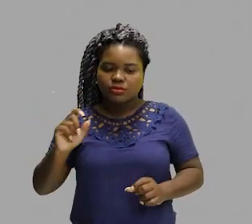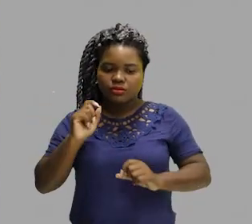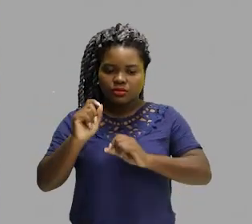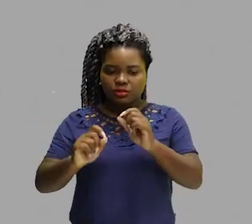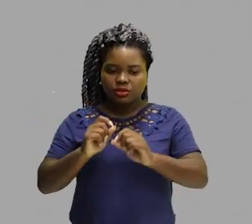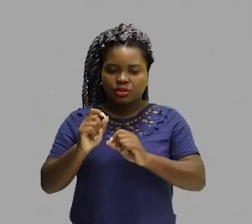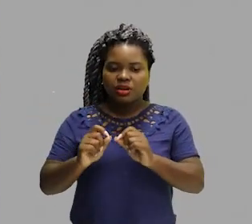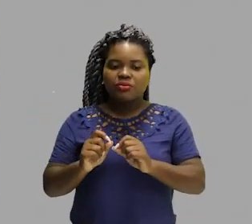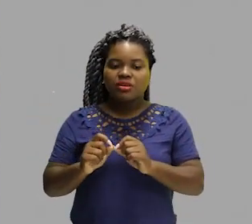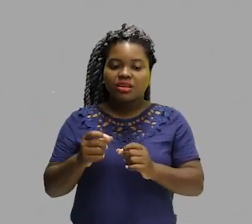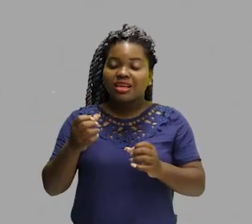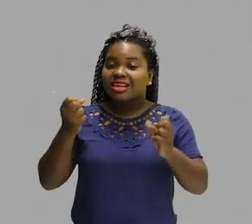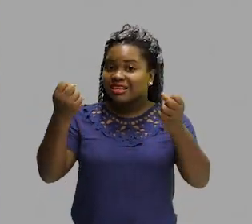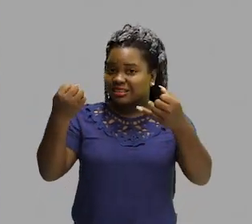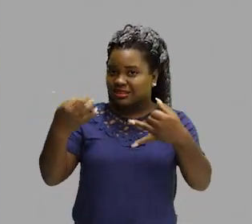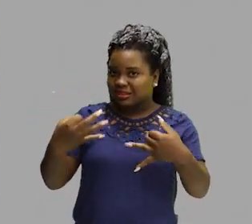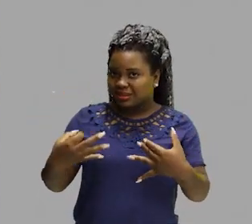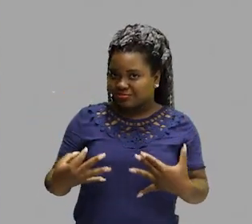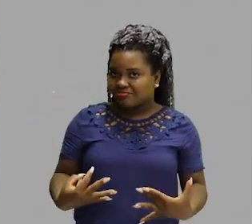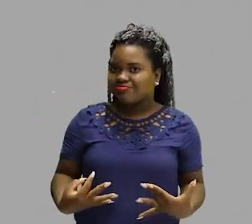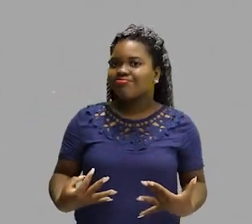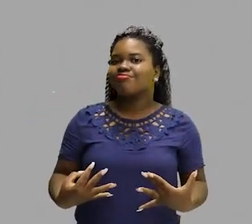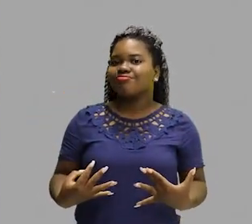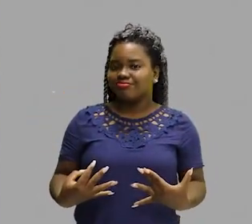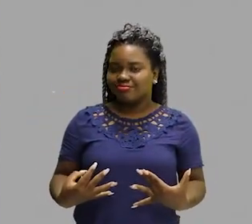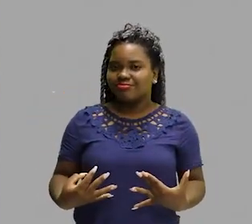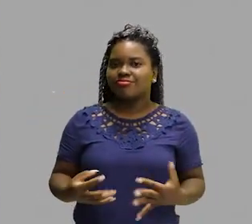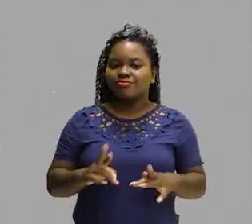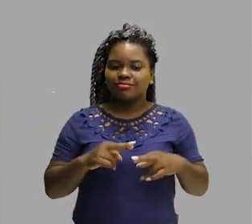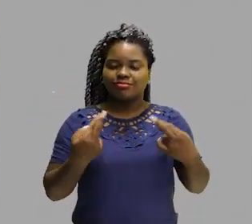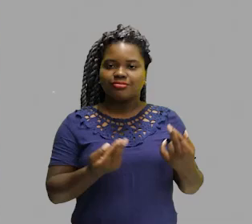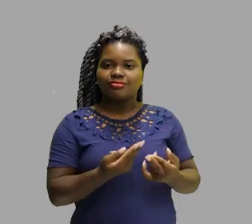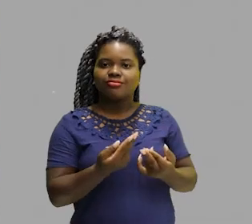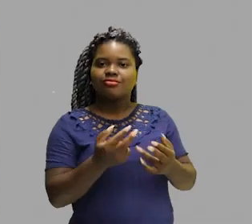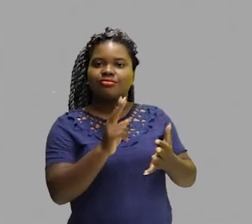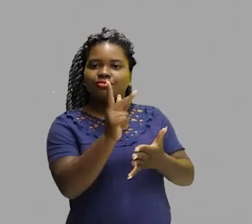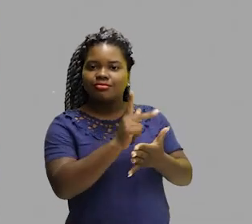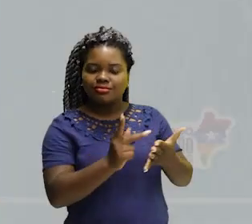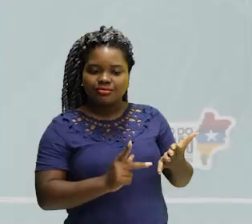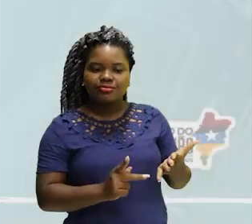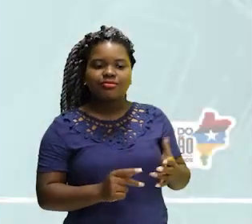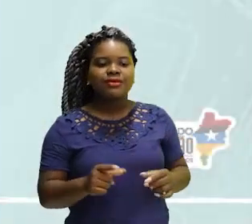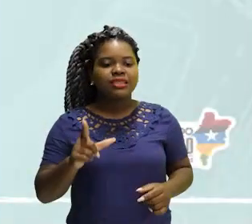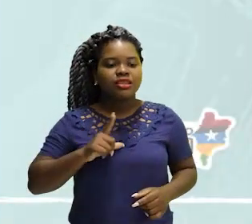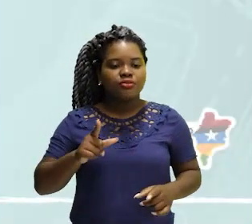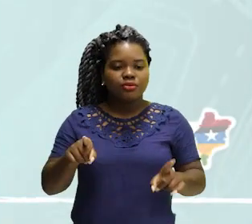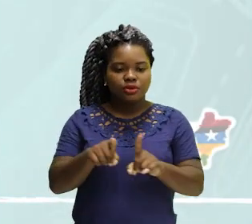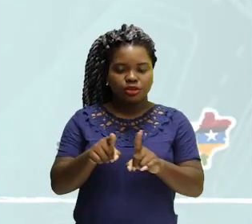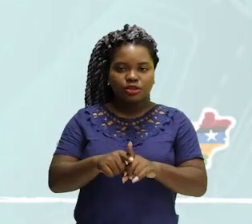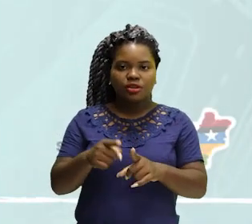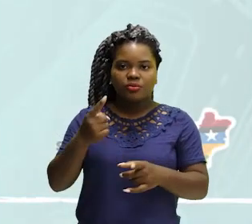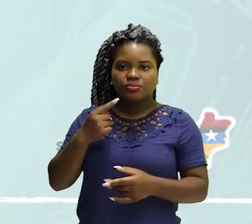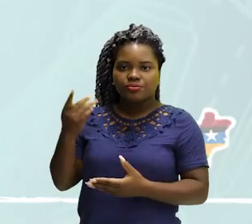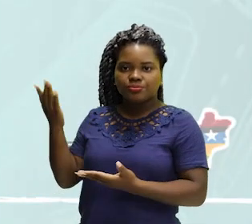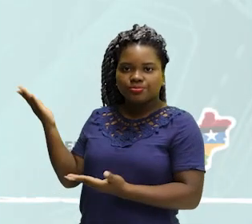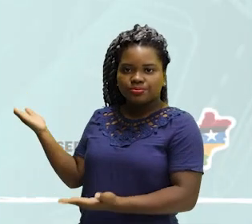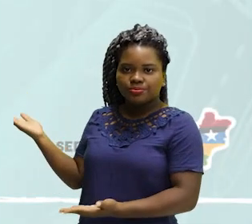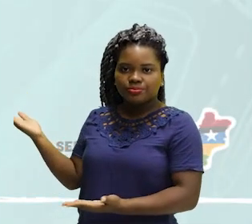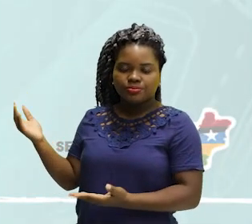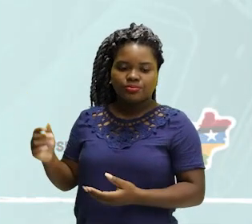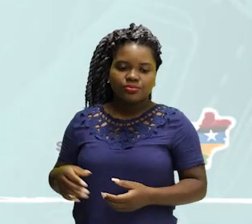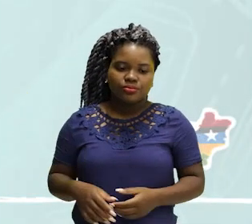viu aí na reunião das poesias formando o cancioneiro. Poesia palaciana e